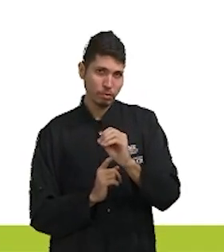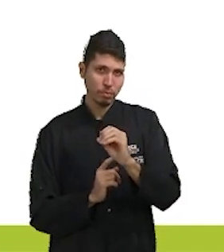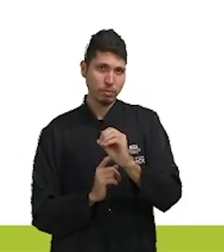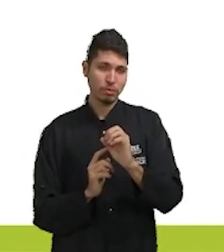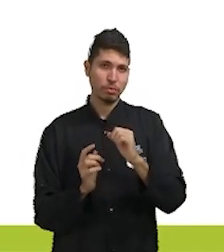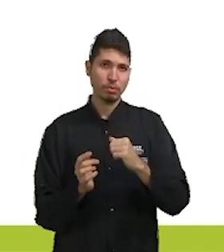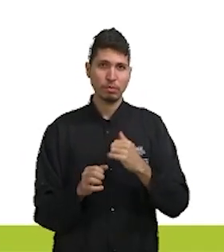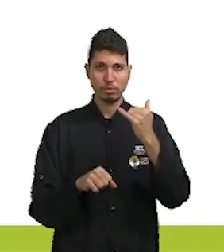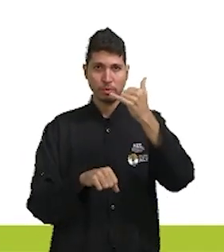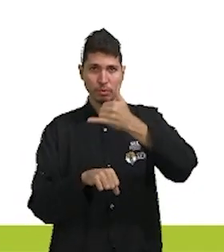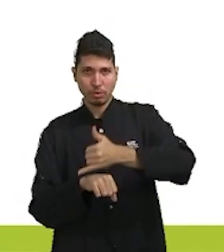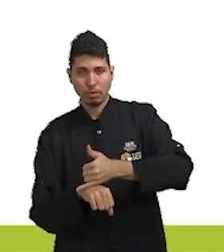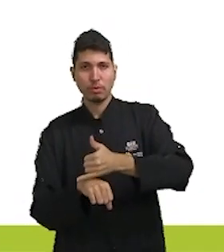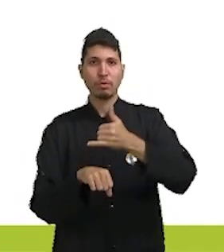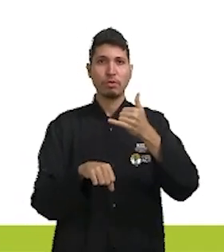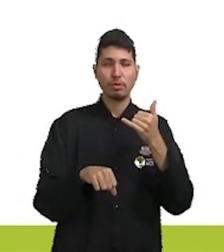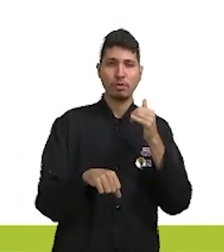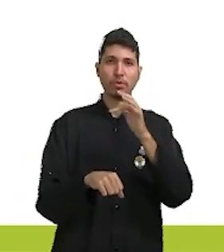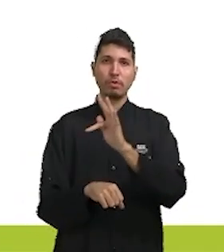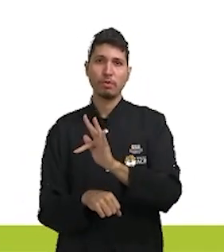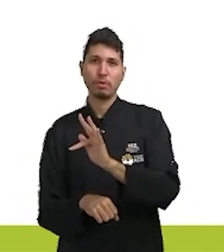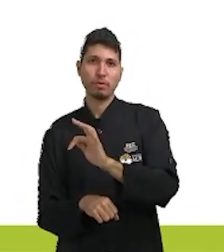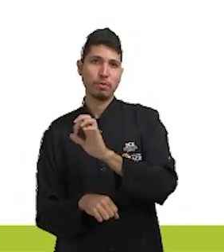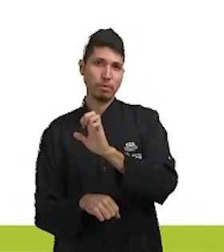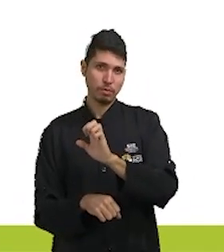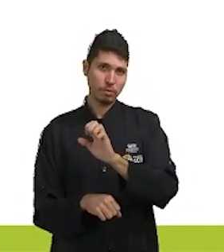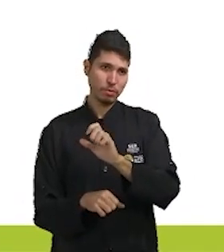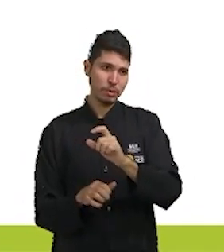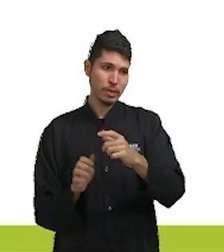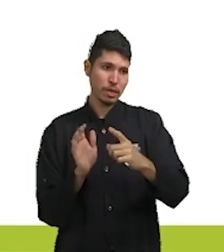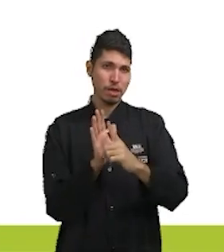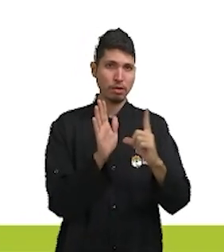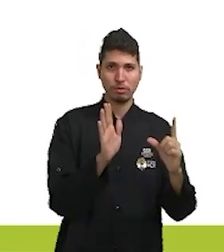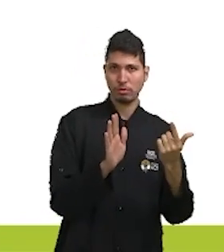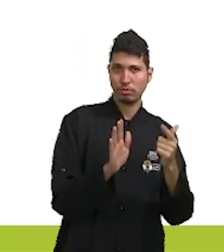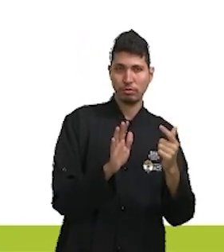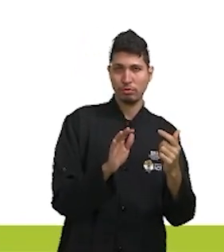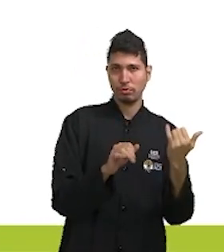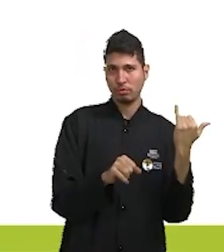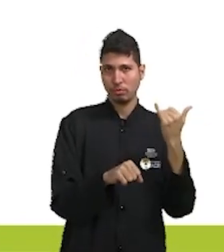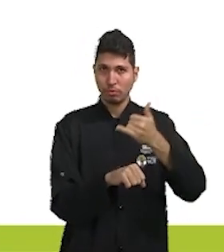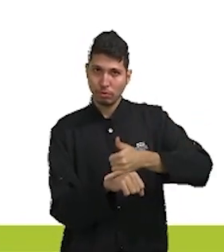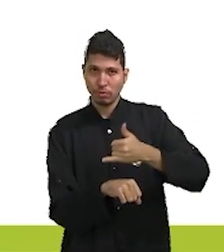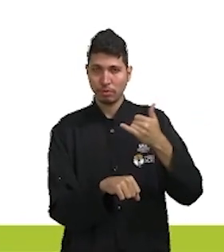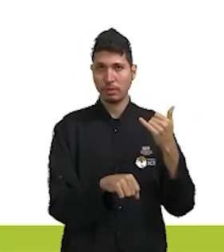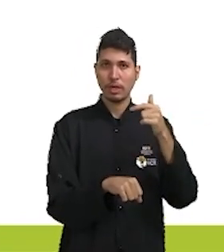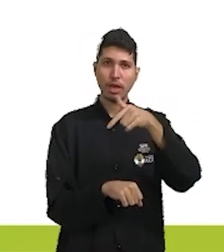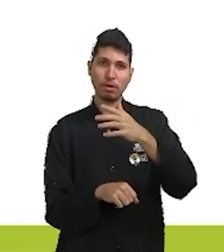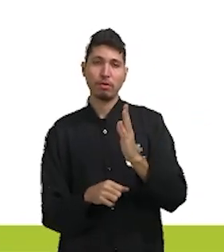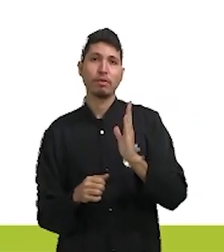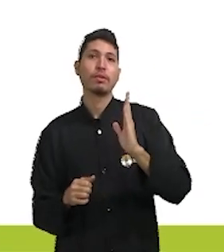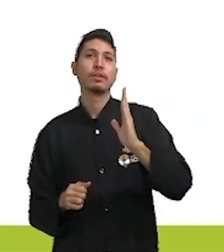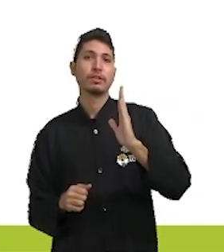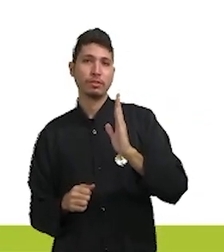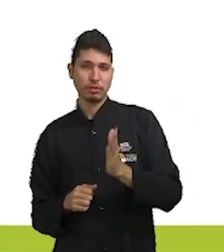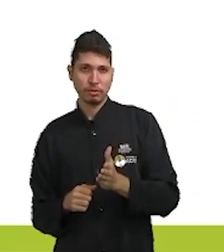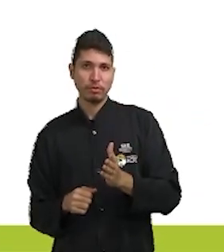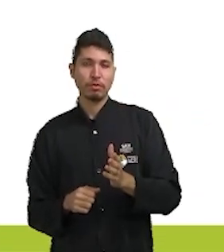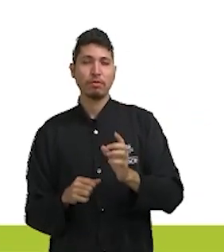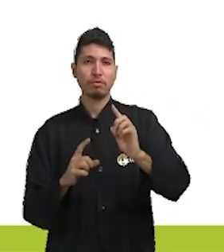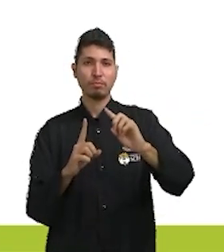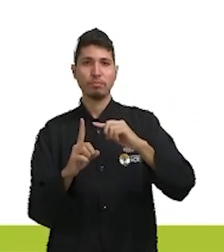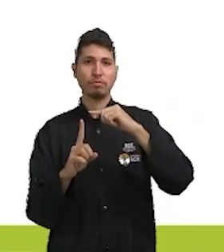íon ferro. Antes, nós não tínhamos um íon. Agora, nós temos um íon ferro igual a carga mais